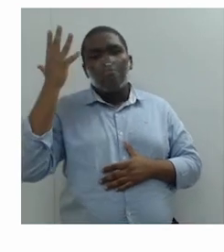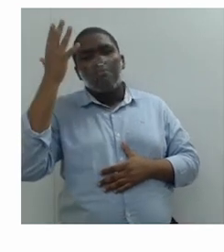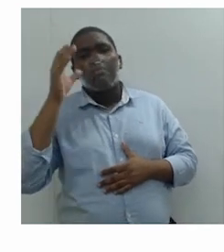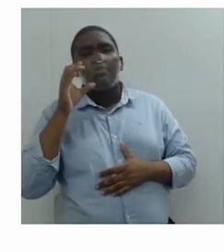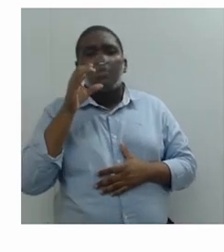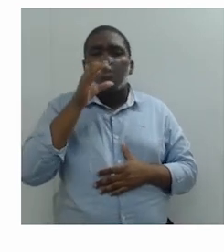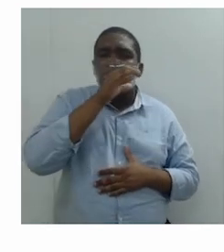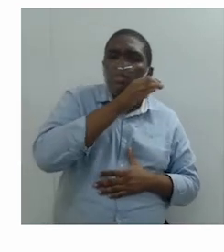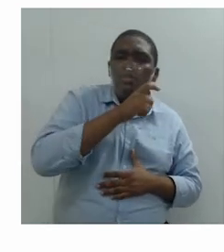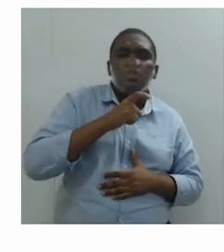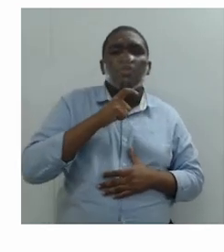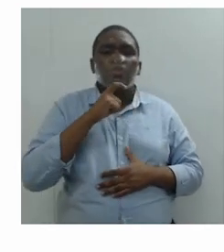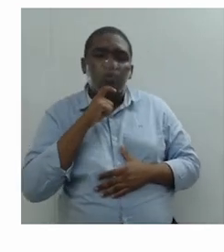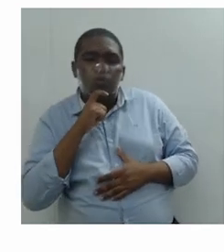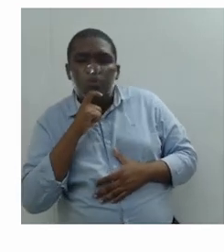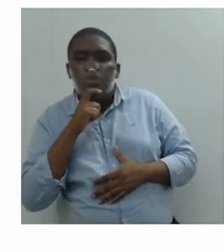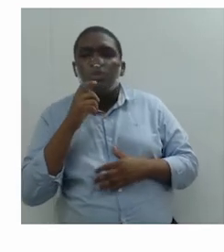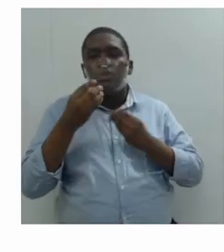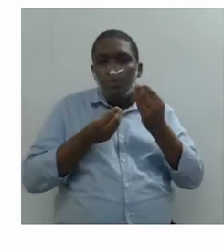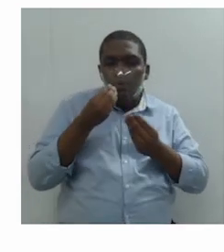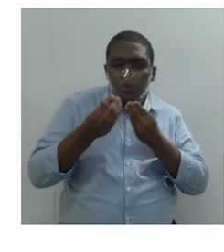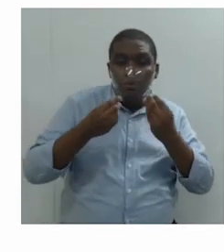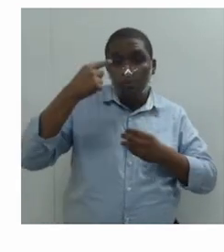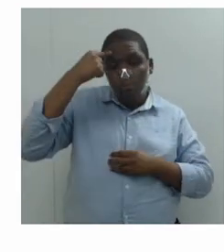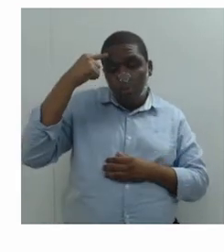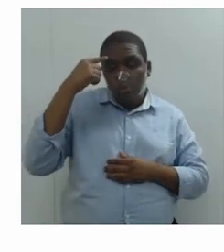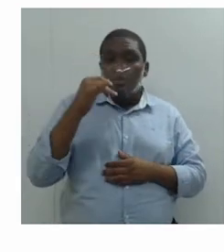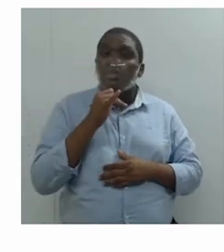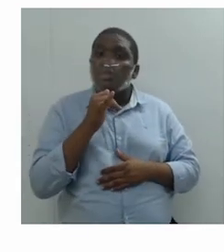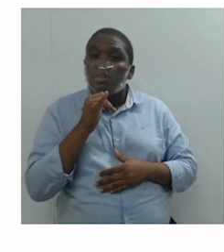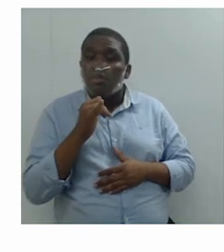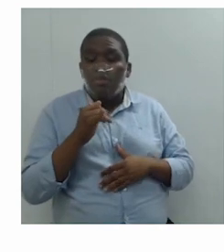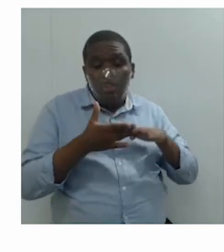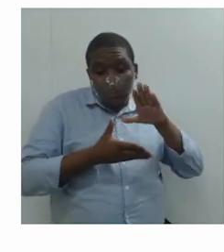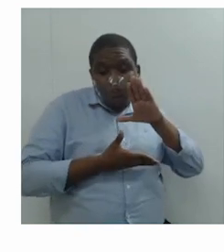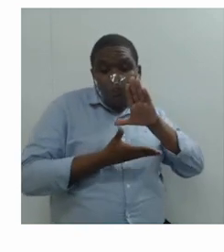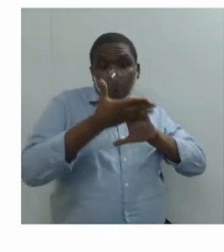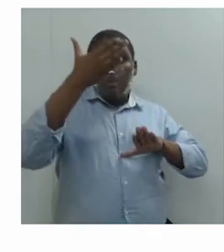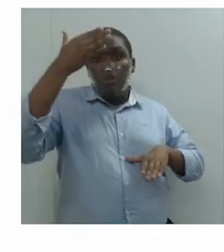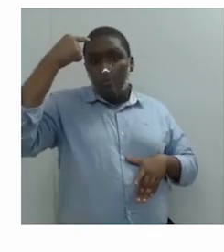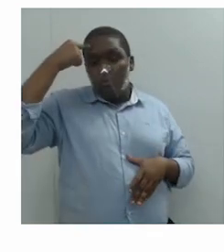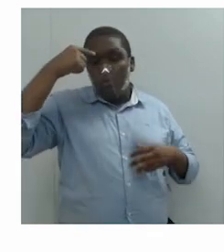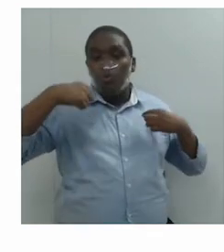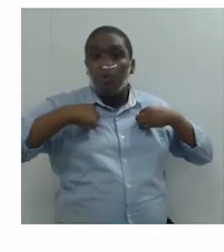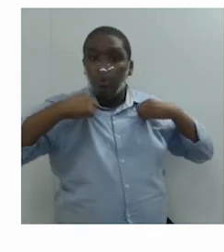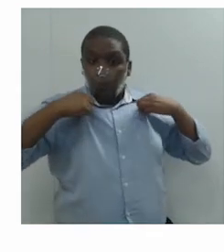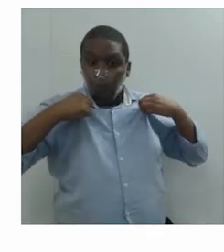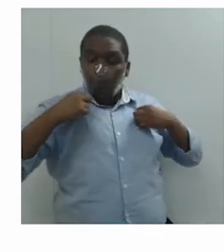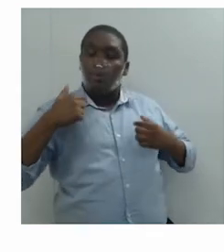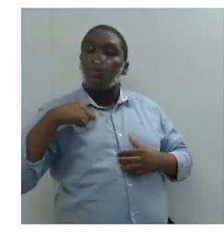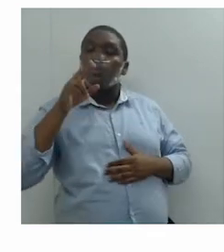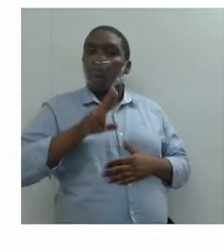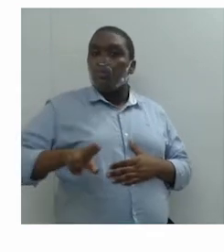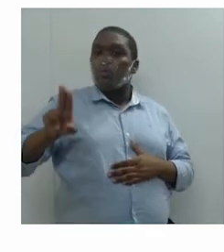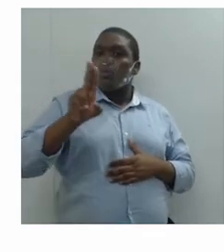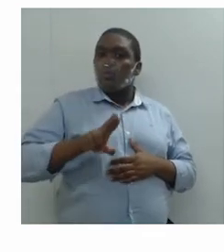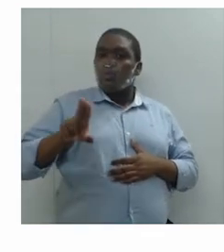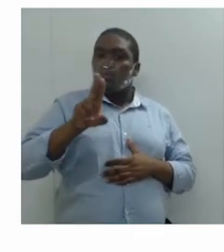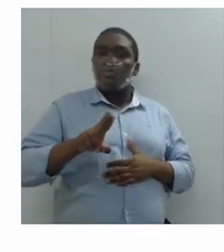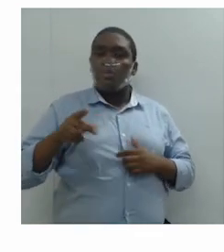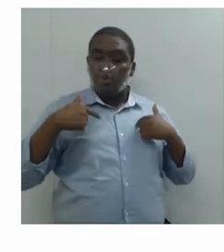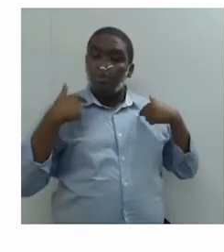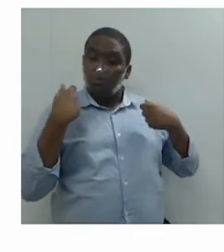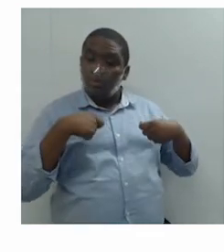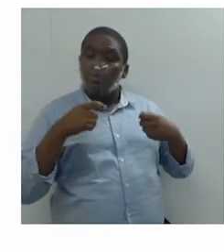Pensa numa viagem. Quando eu vou para uma viagem, eu penso logo na roupa que eu vou usar no lugar. E eu